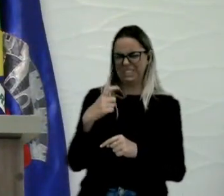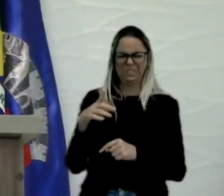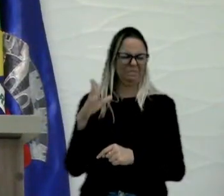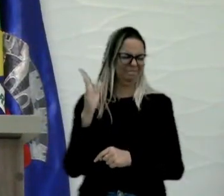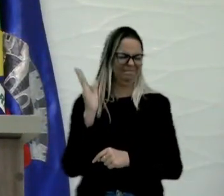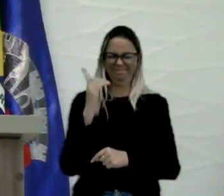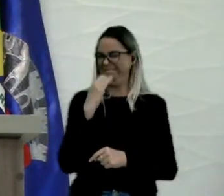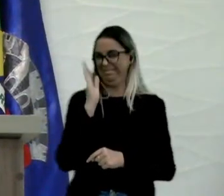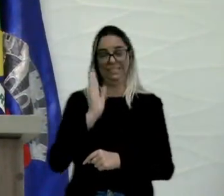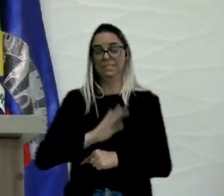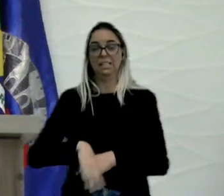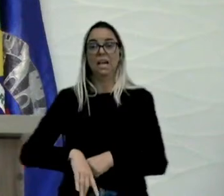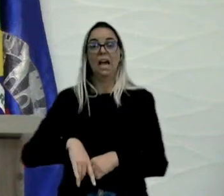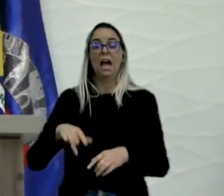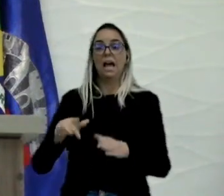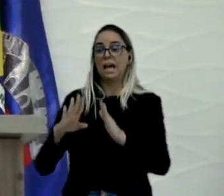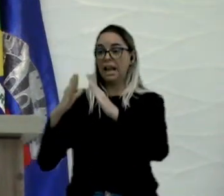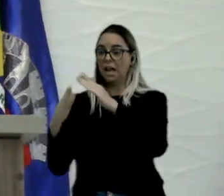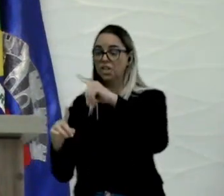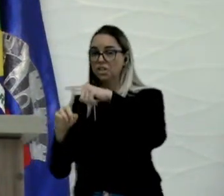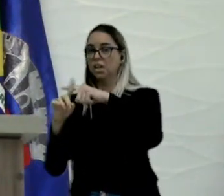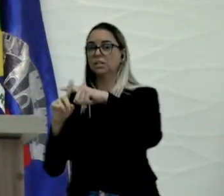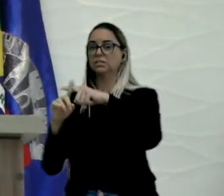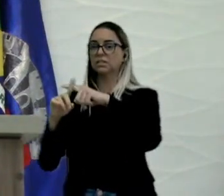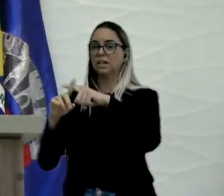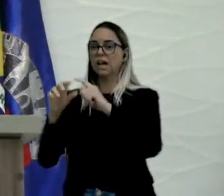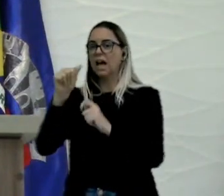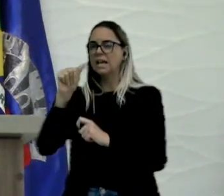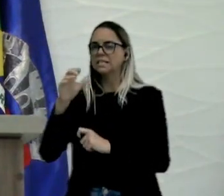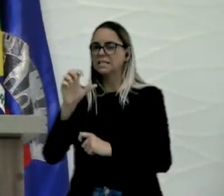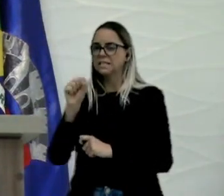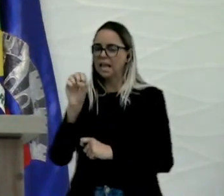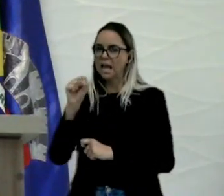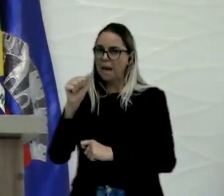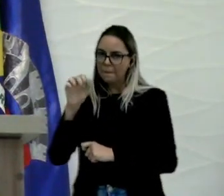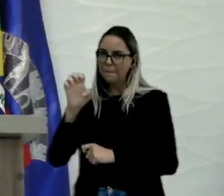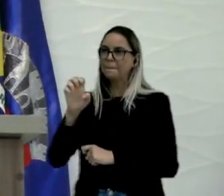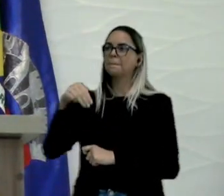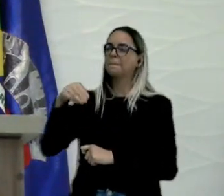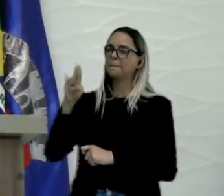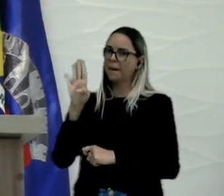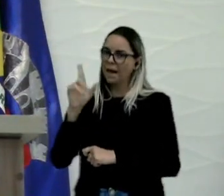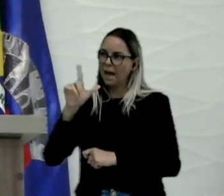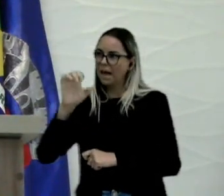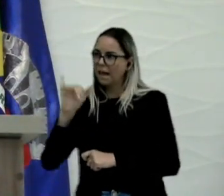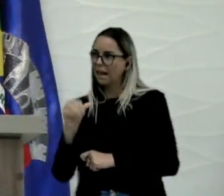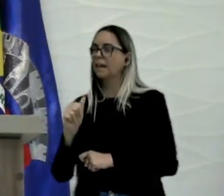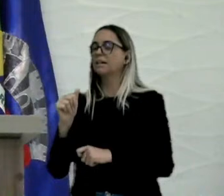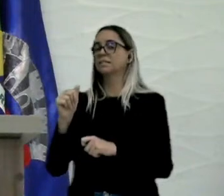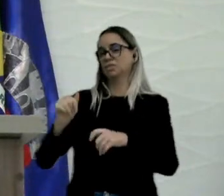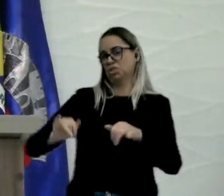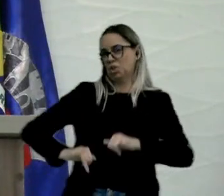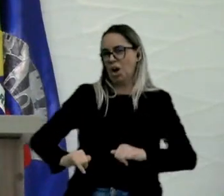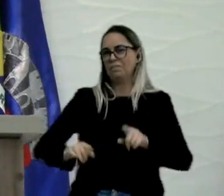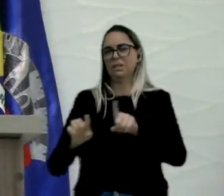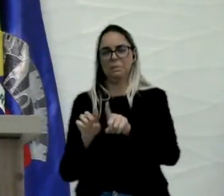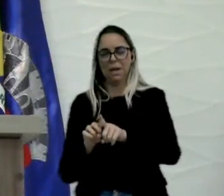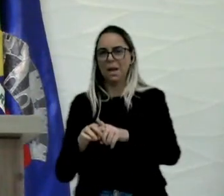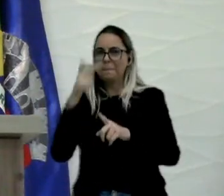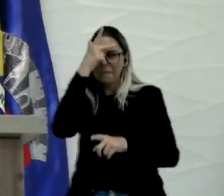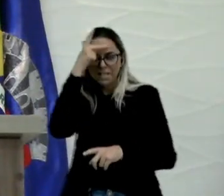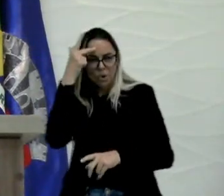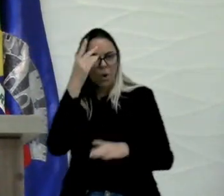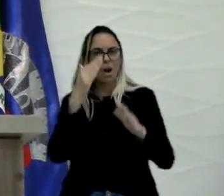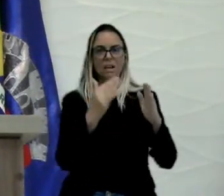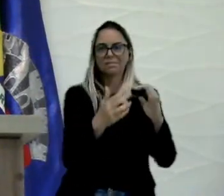a igreja Assembleia de Deus é do lado sofre muito com aquilo todos os moradores ali da Rua 7 Rua 6 e até na